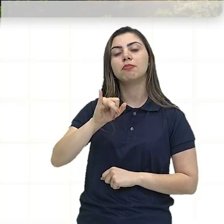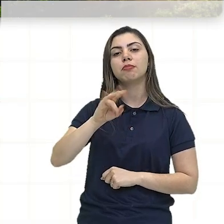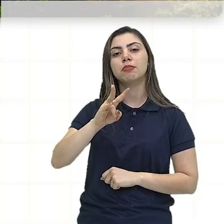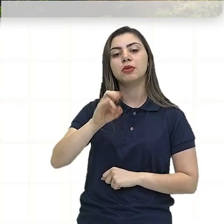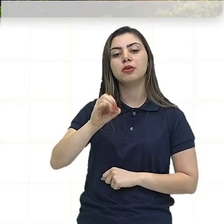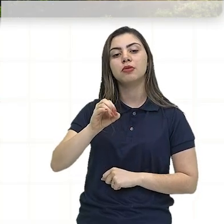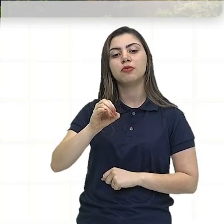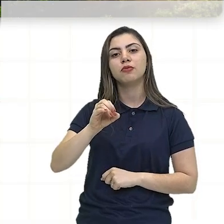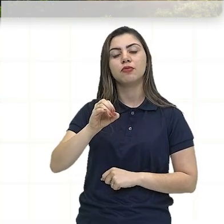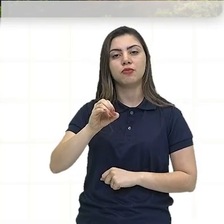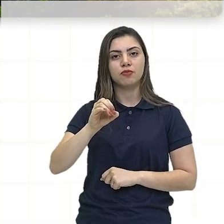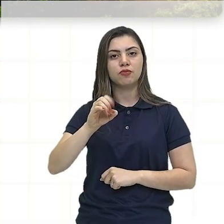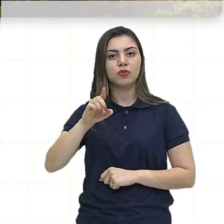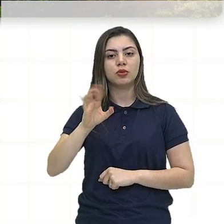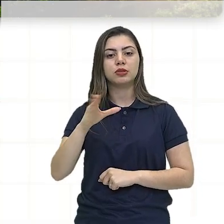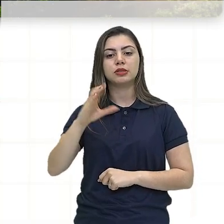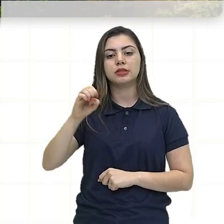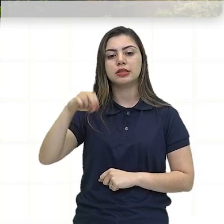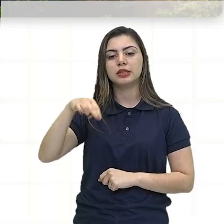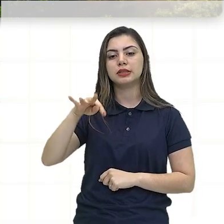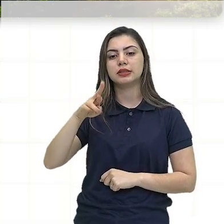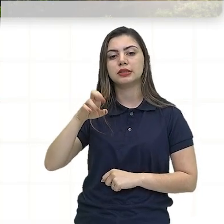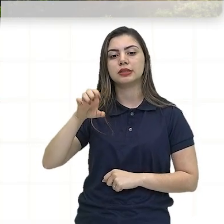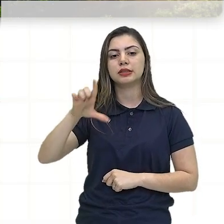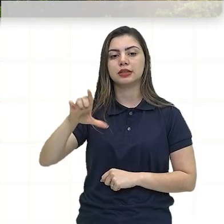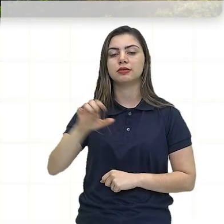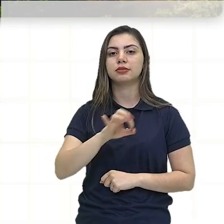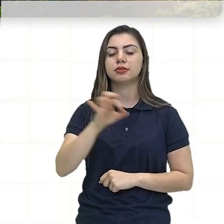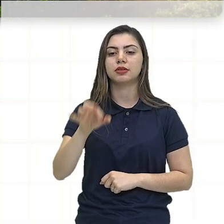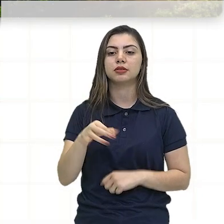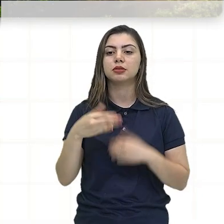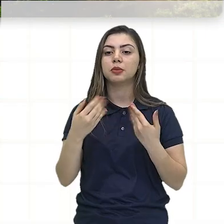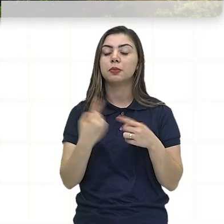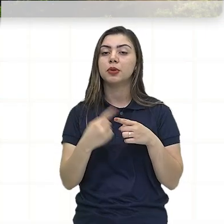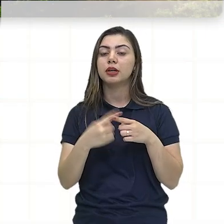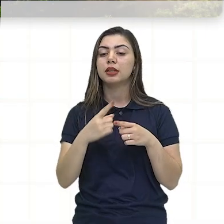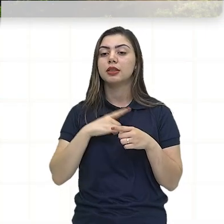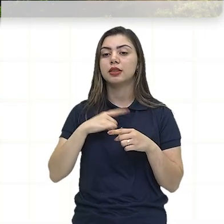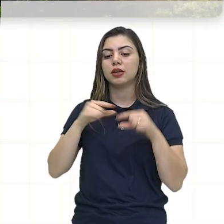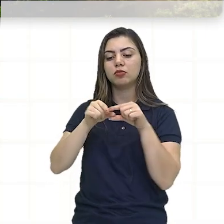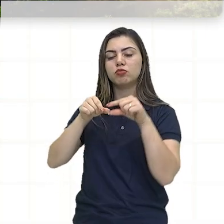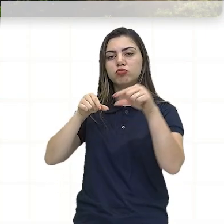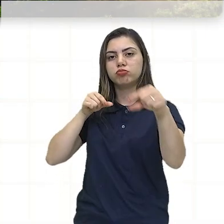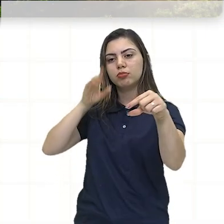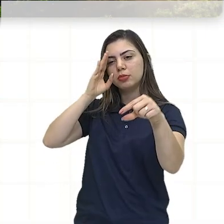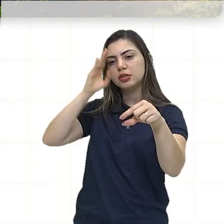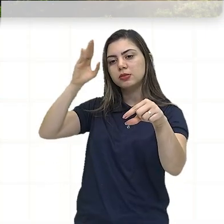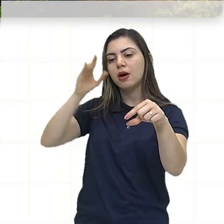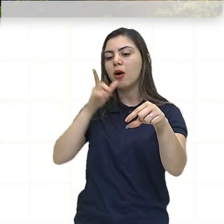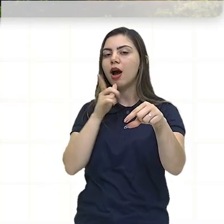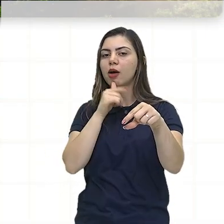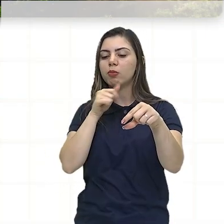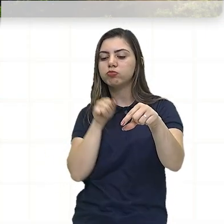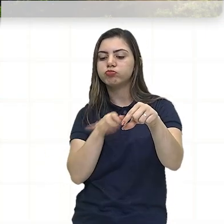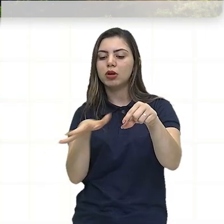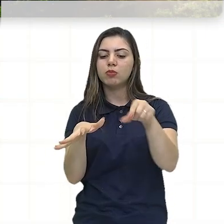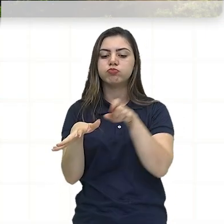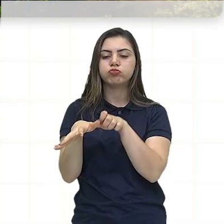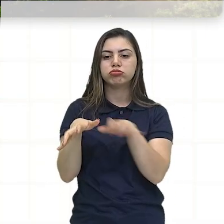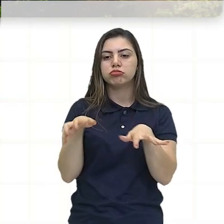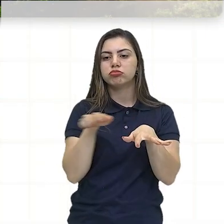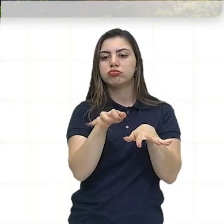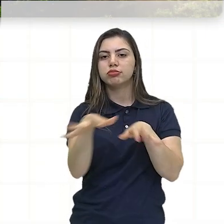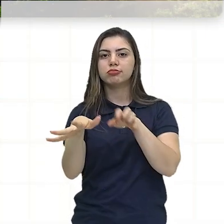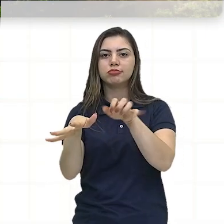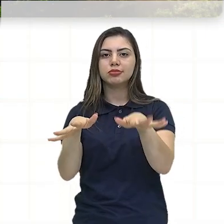estrutura mecânica central e a partir dele é que vai ter os aspersores jorrando água. Essa técnica ela é